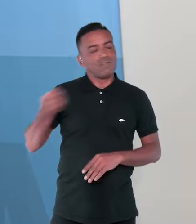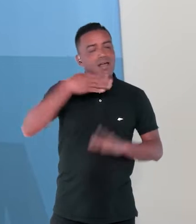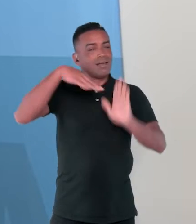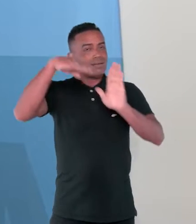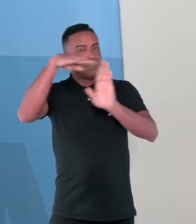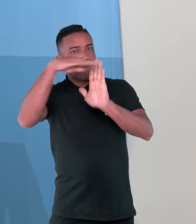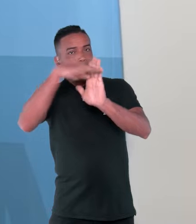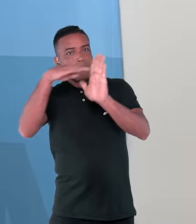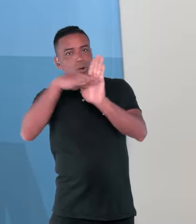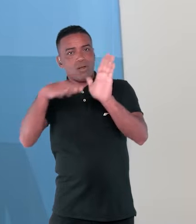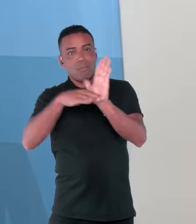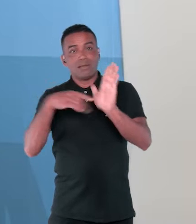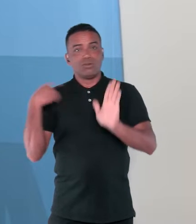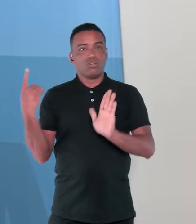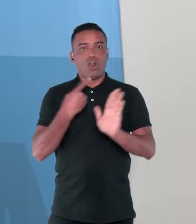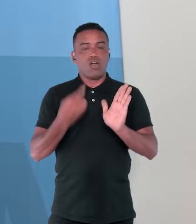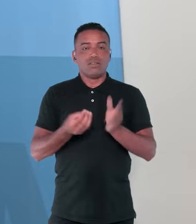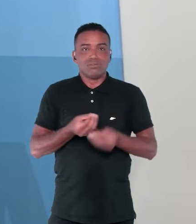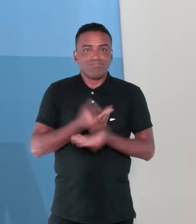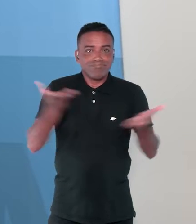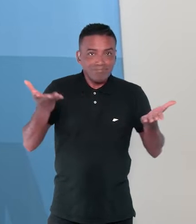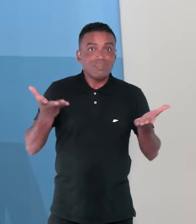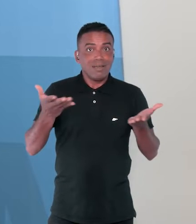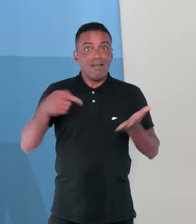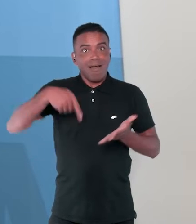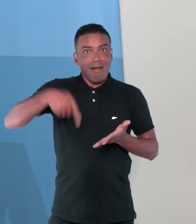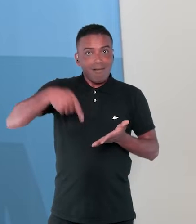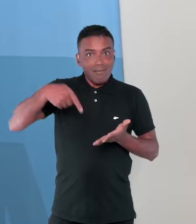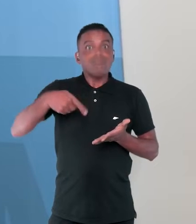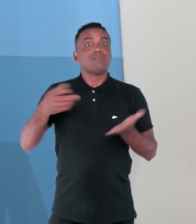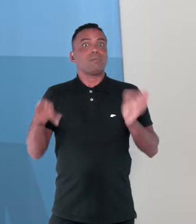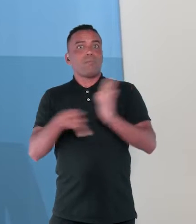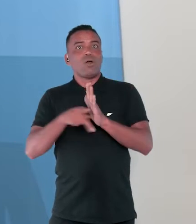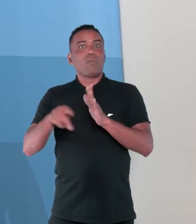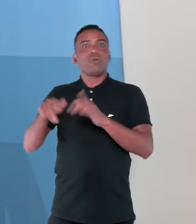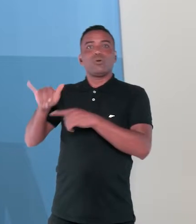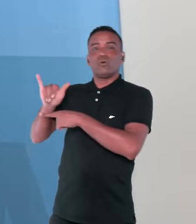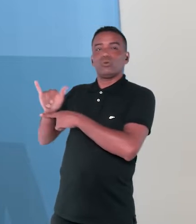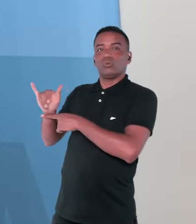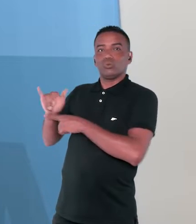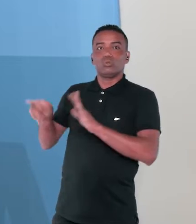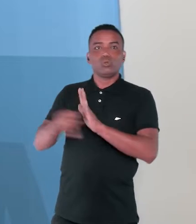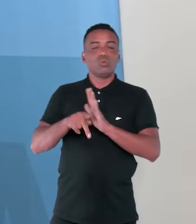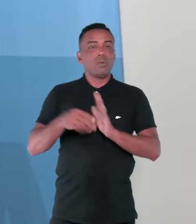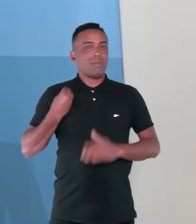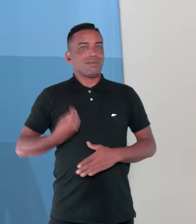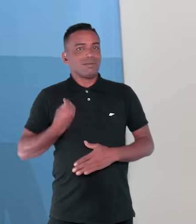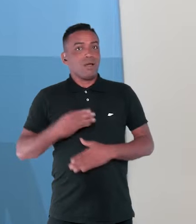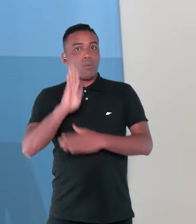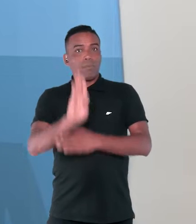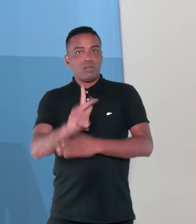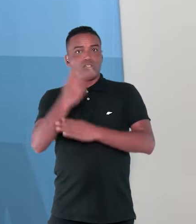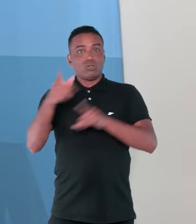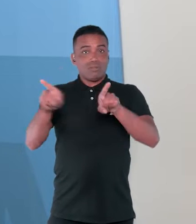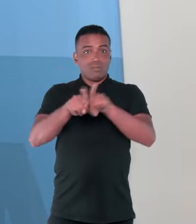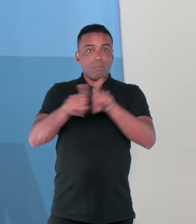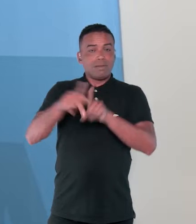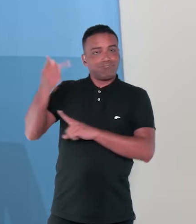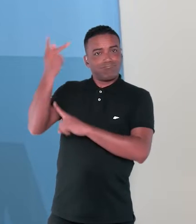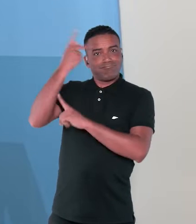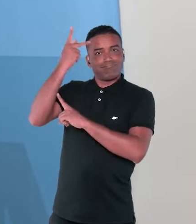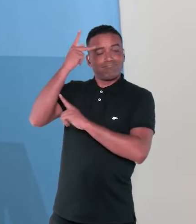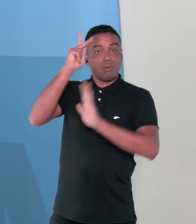da programação que a gente traz aqui no ar e também presencial em Belo Horizonte e em São Paulo, onde o projeto